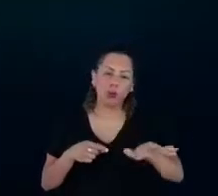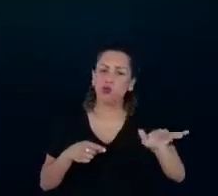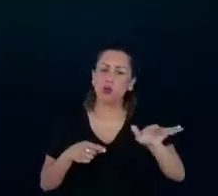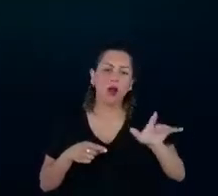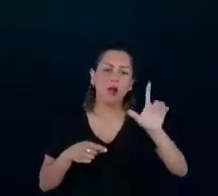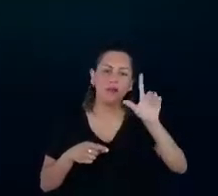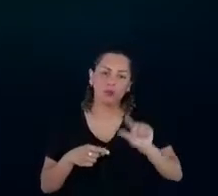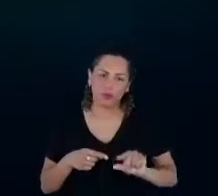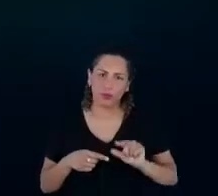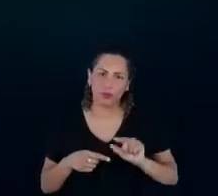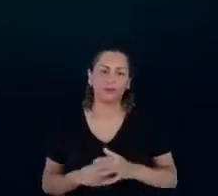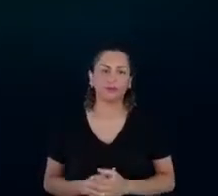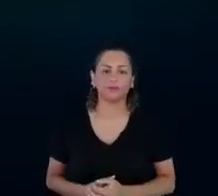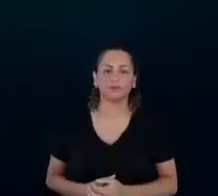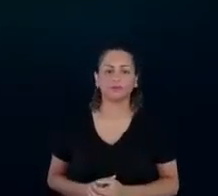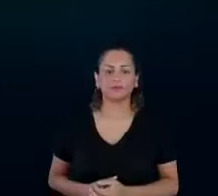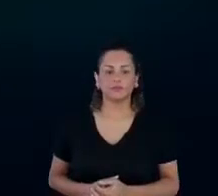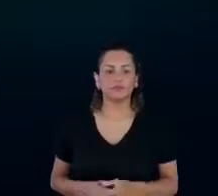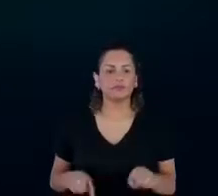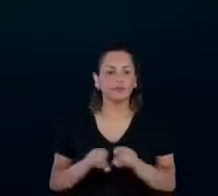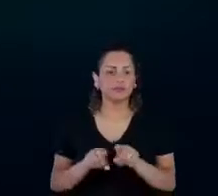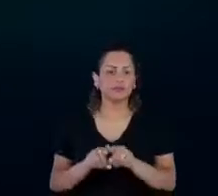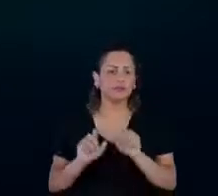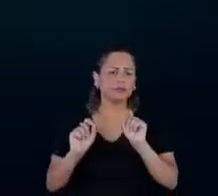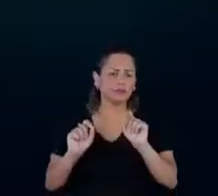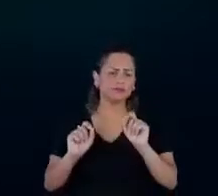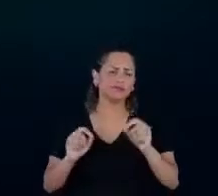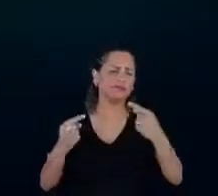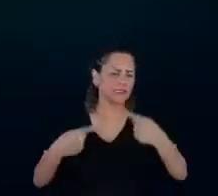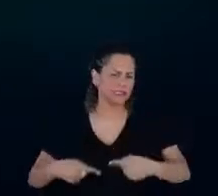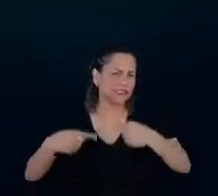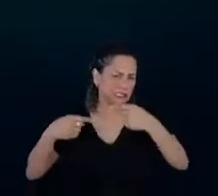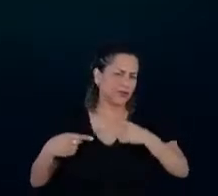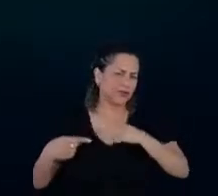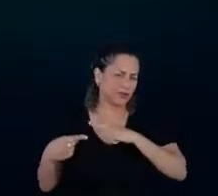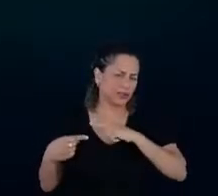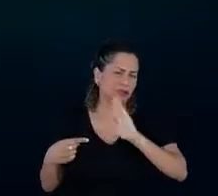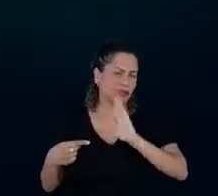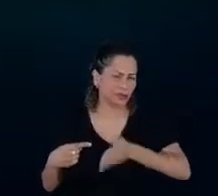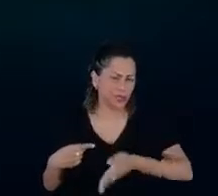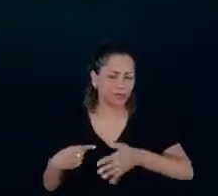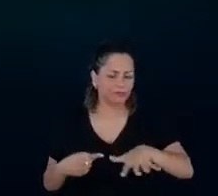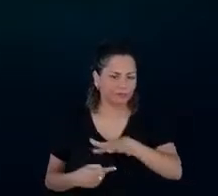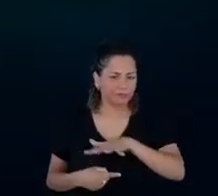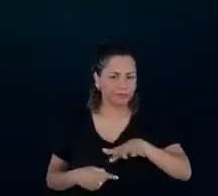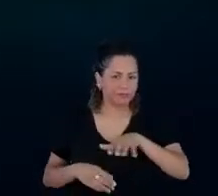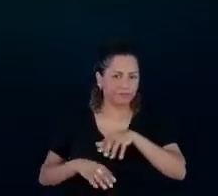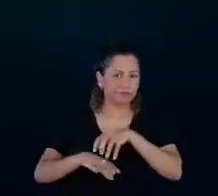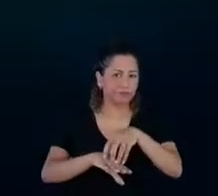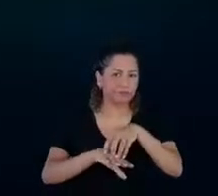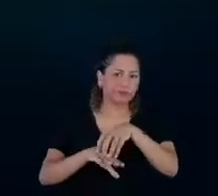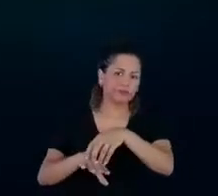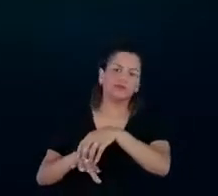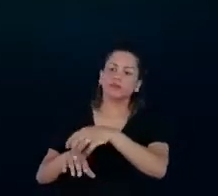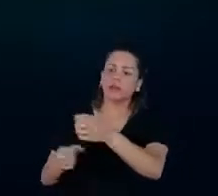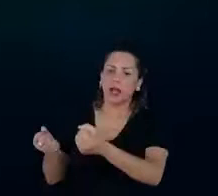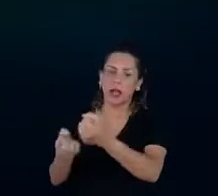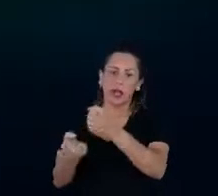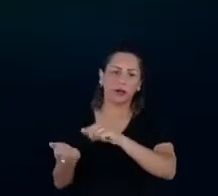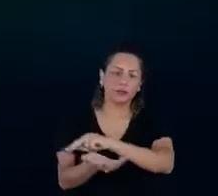Bom, falando primeiro dos principais desafios do setor automotivo. Né? Então, essa geração de energia